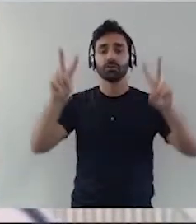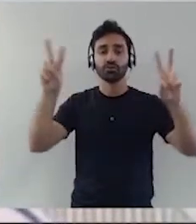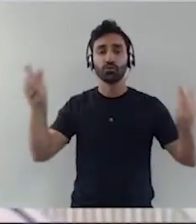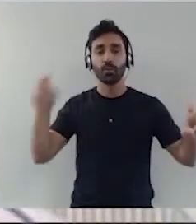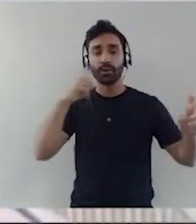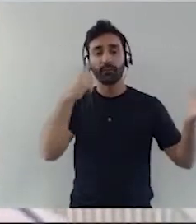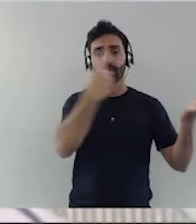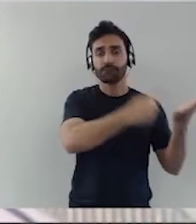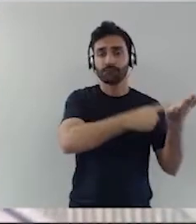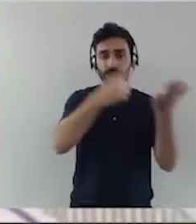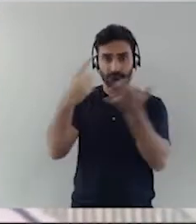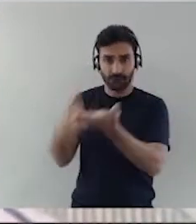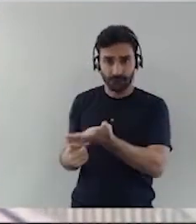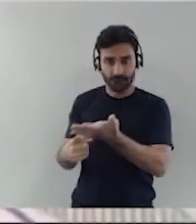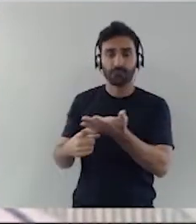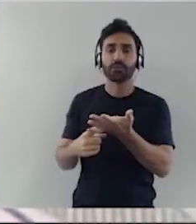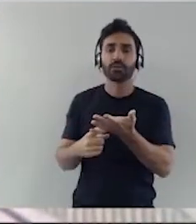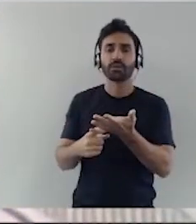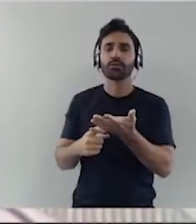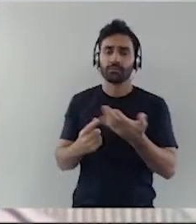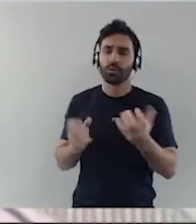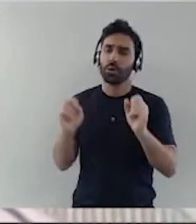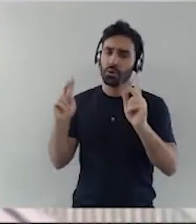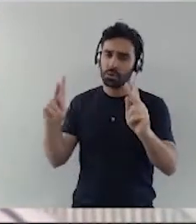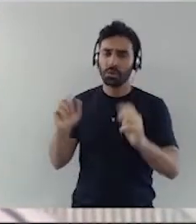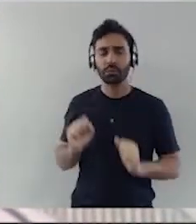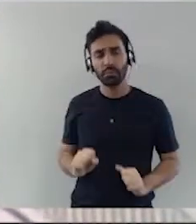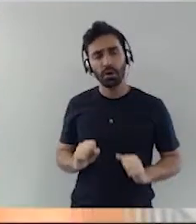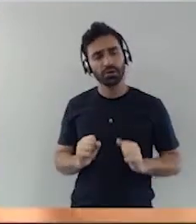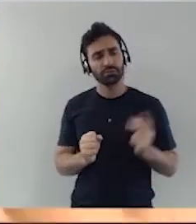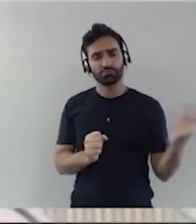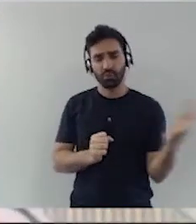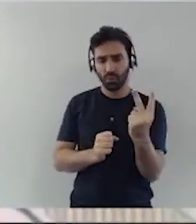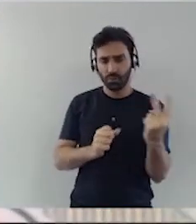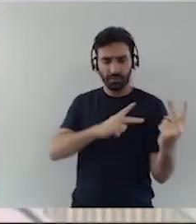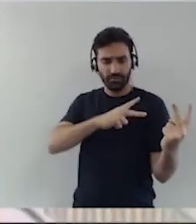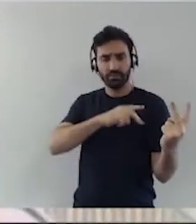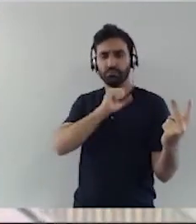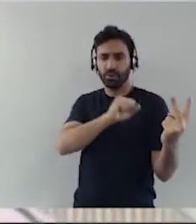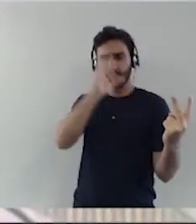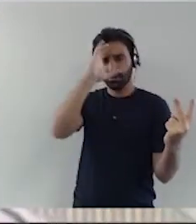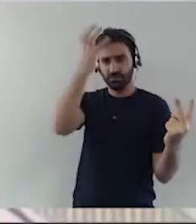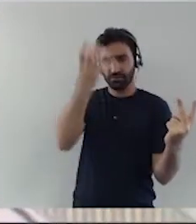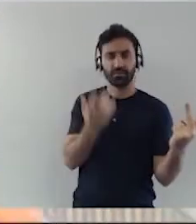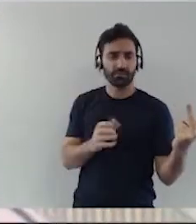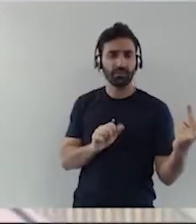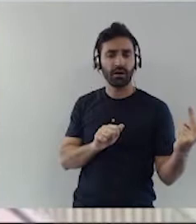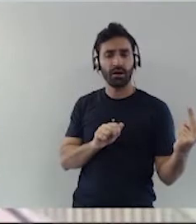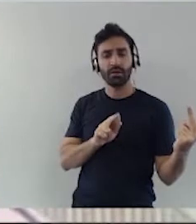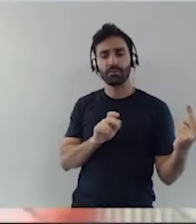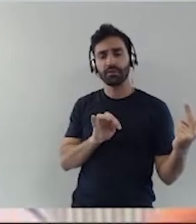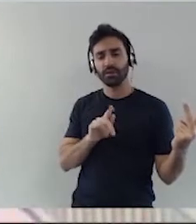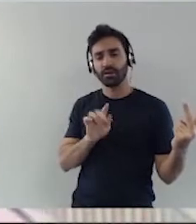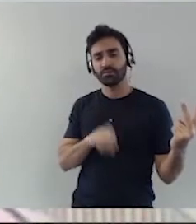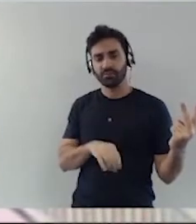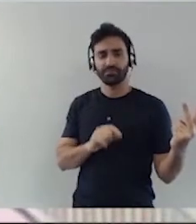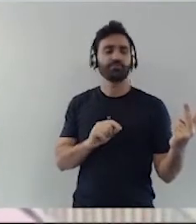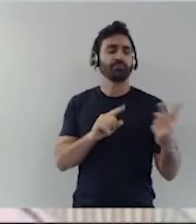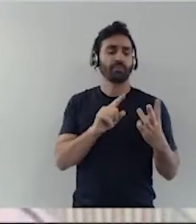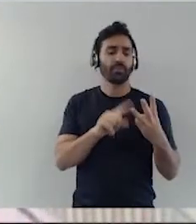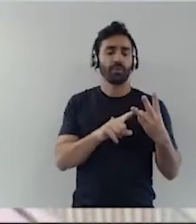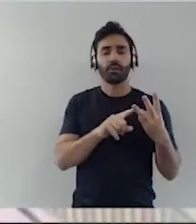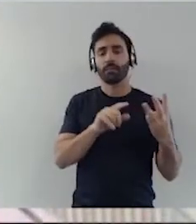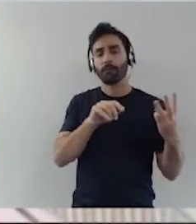consensualidade, né? Ele admite os mecanismos privados de resolução de disputas. Estamos falando de arbitragem, mediação, entra aqui também